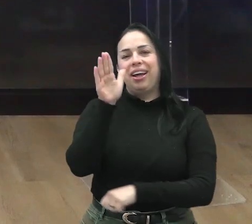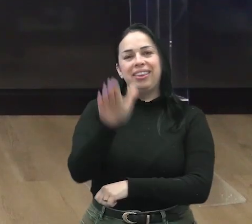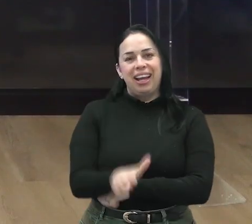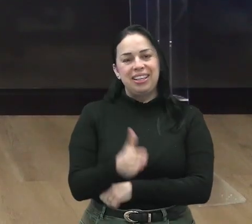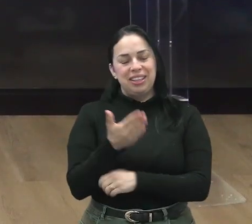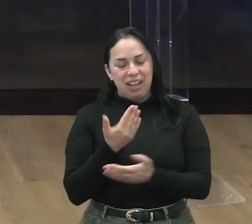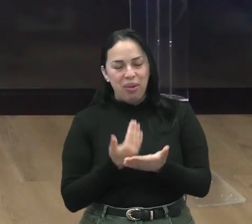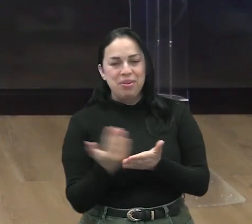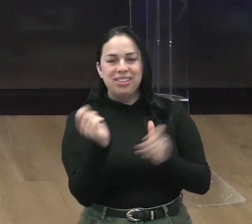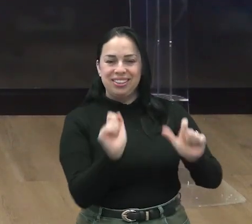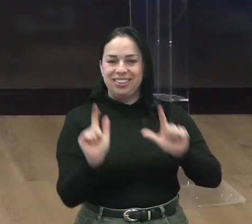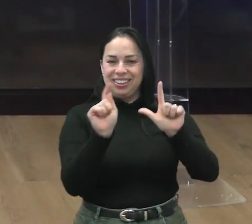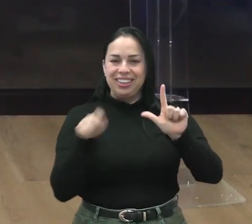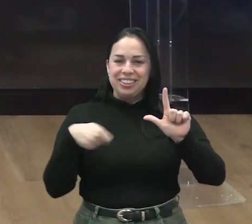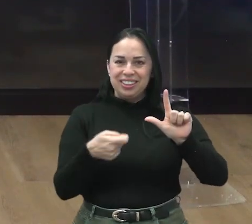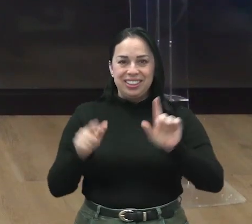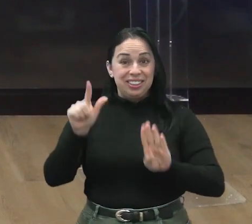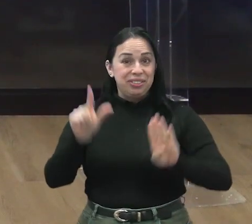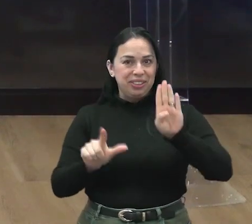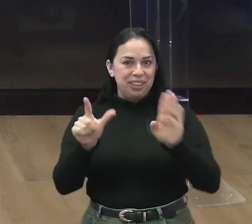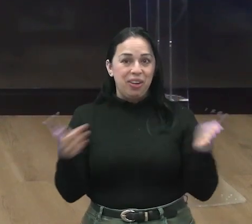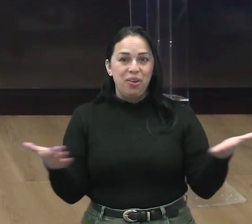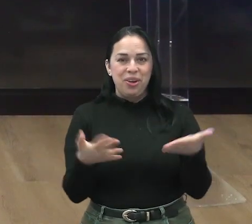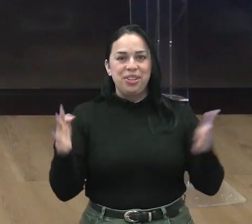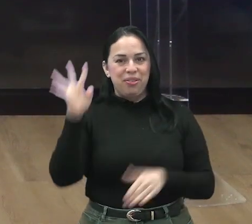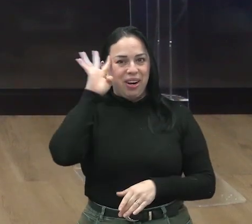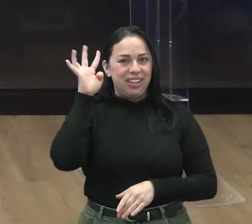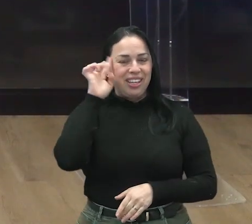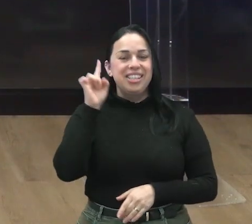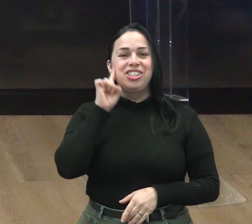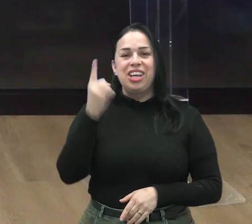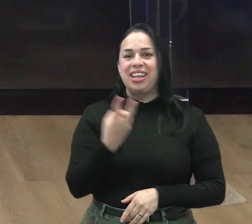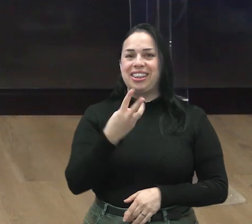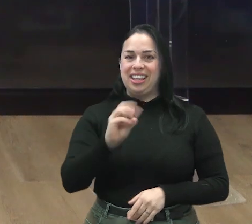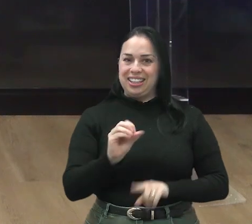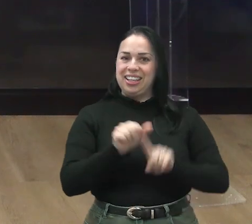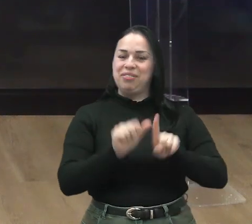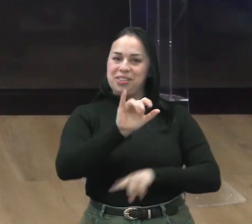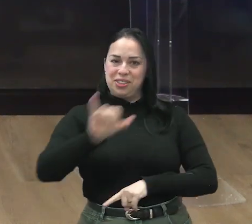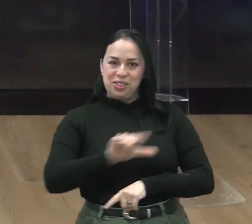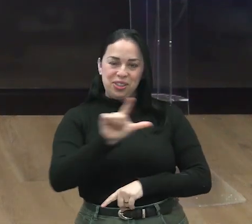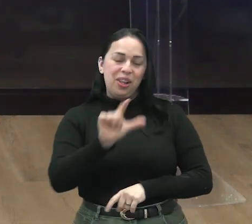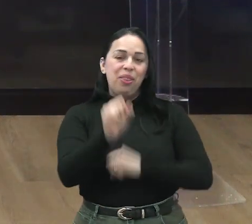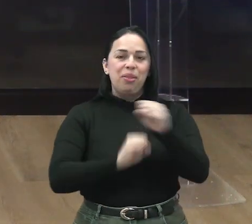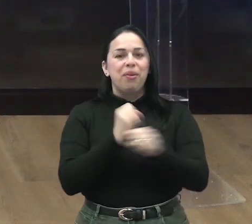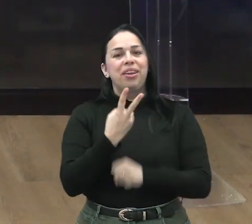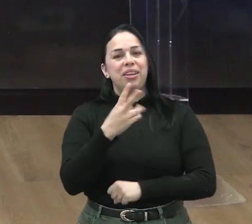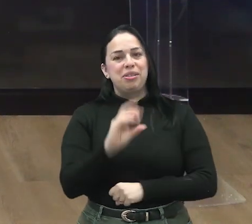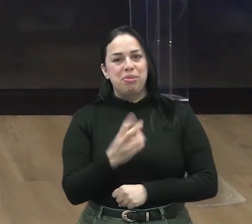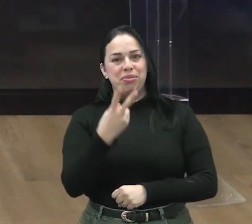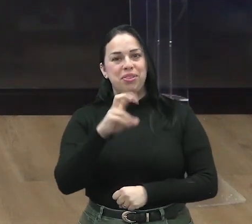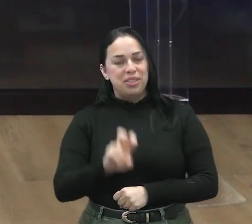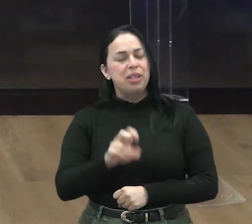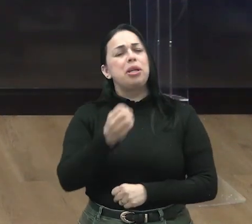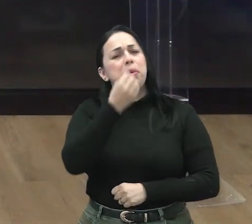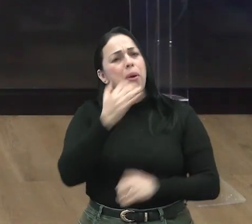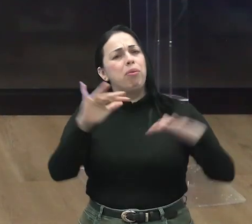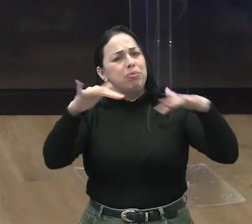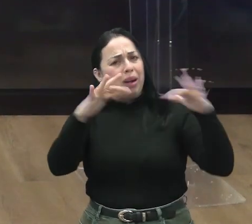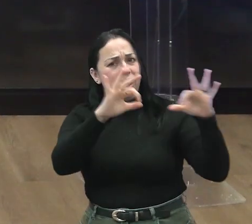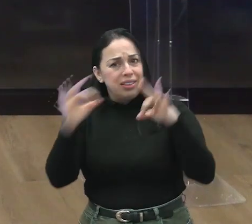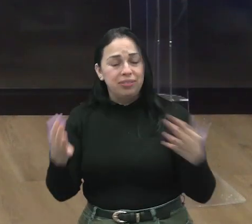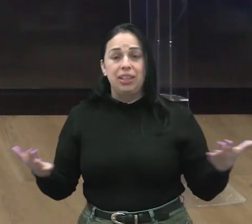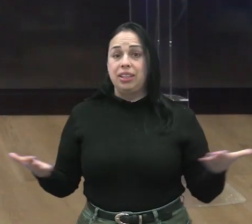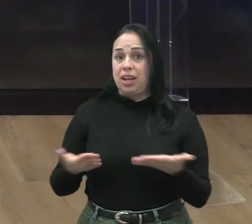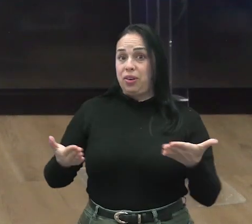Ótima tarde para você. Está no ar o Boletim Legislativo desta quarta-feira, dia 30 de julho de 2025. Que bom ter a sua companhia